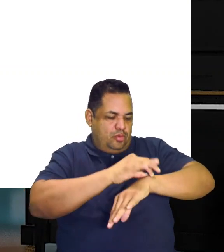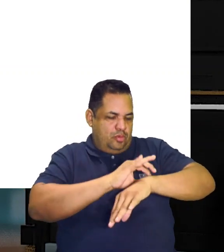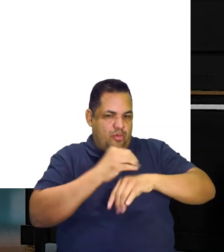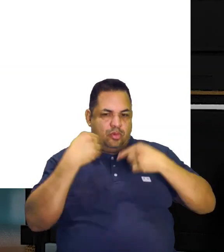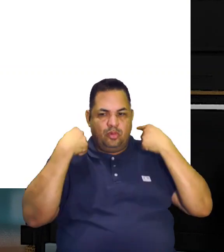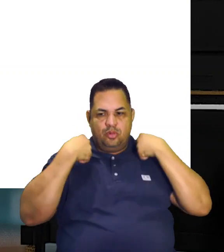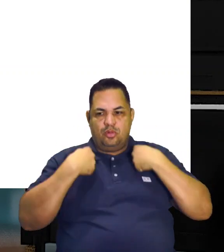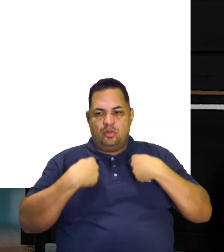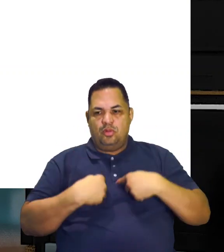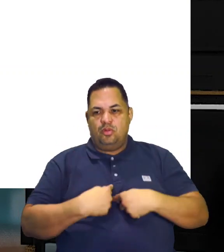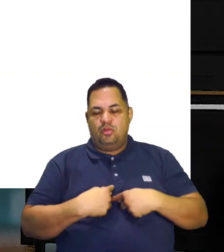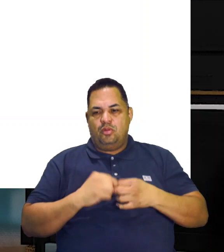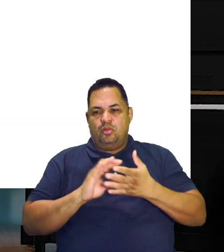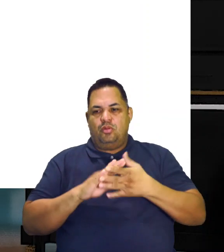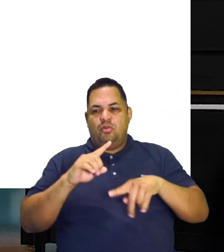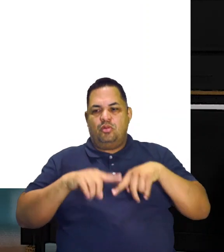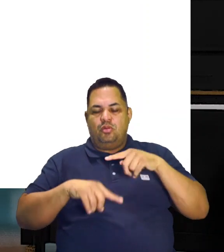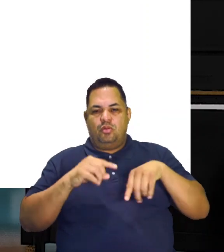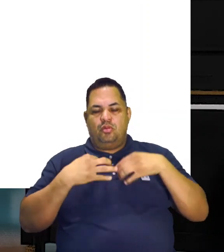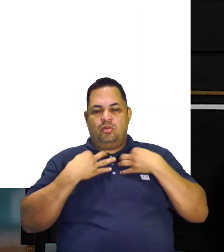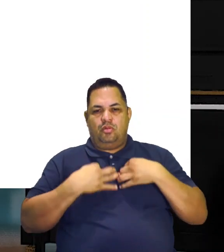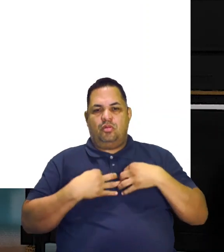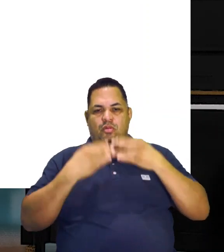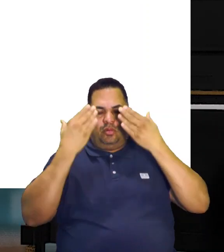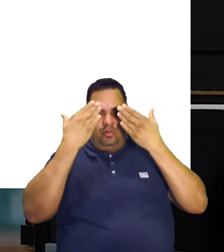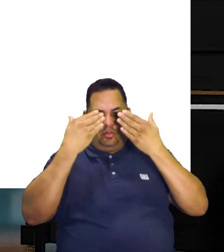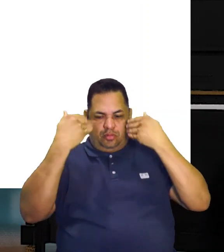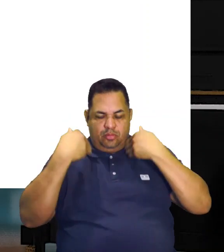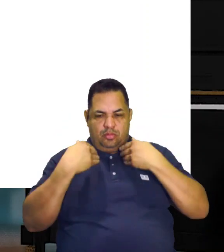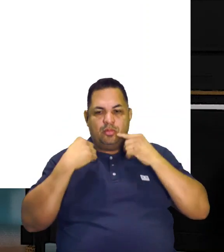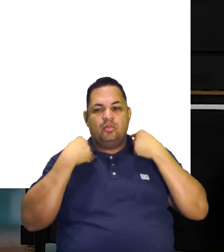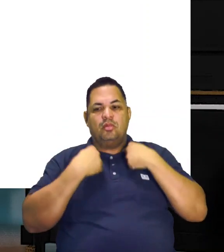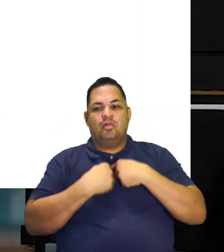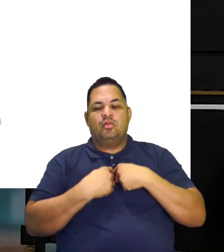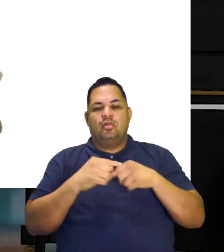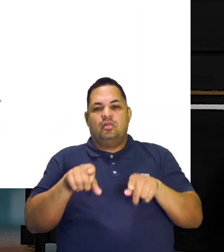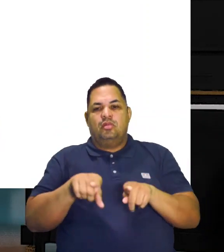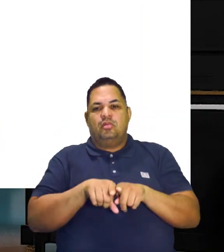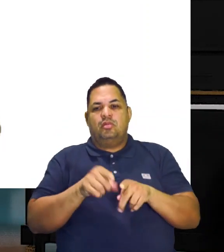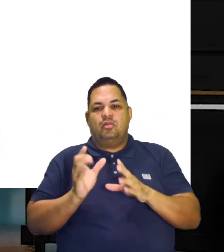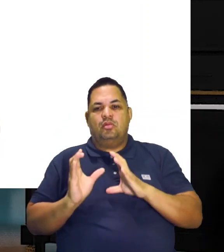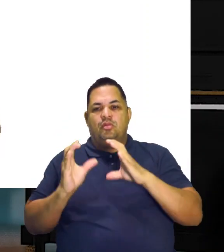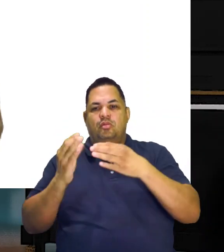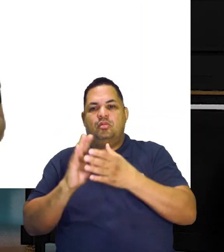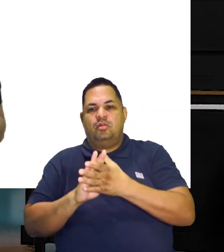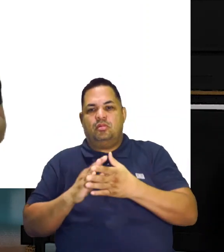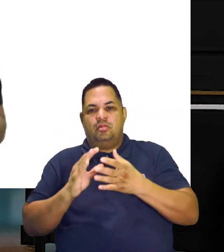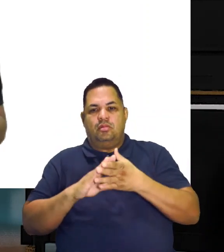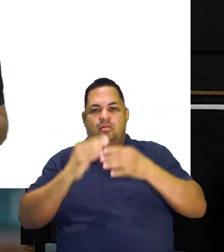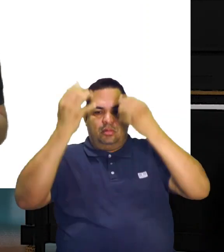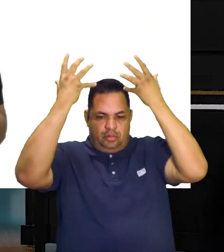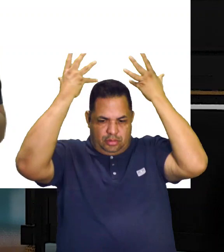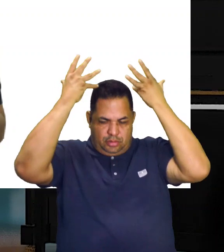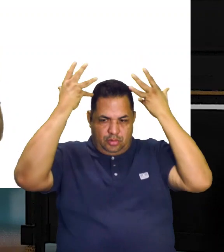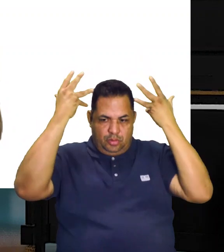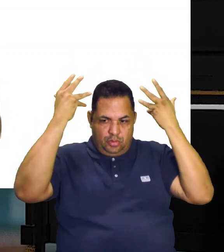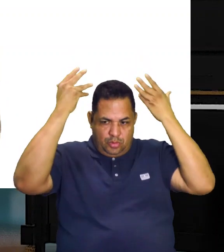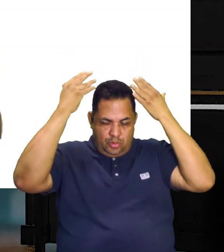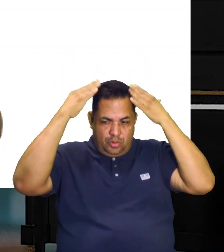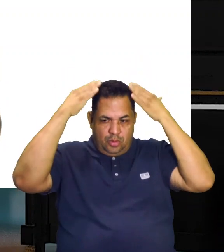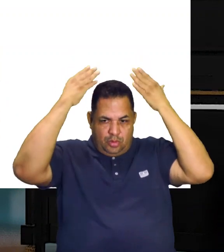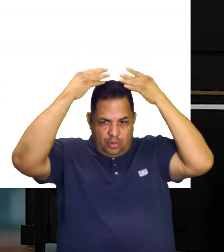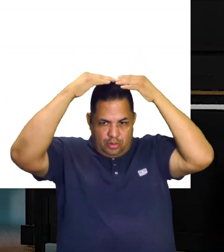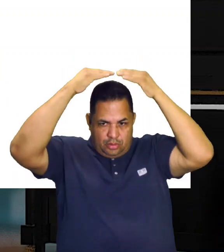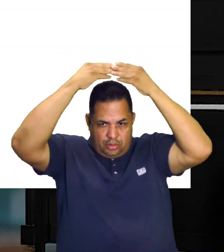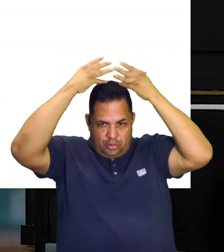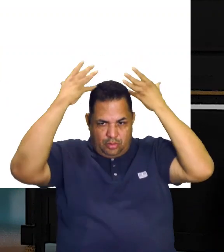Os utensílios, objetos para embelezamento. Outro grupo tem habilidade para fazer os cocás. Provavelmente